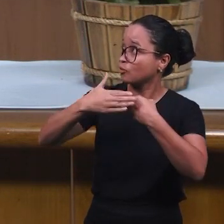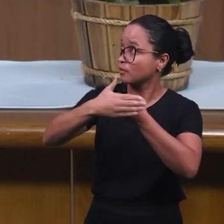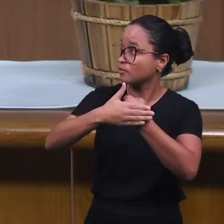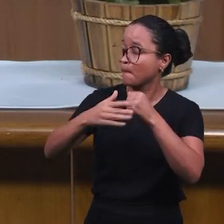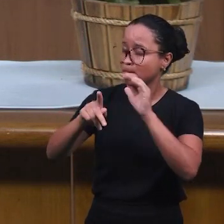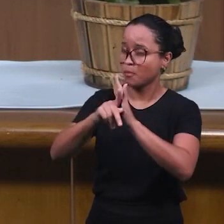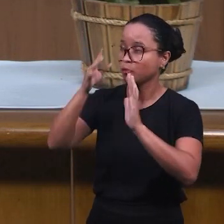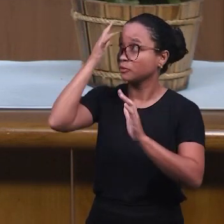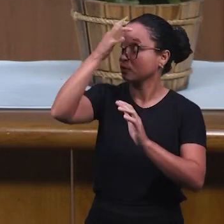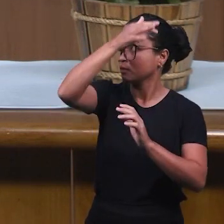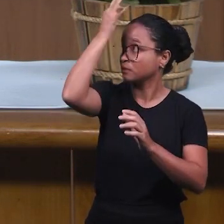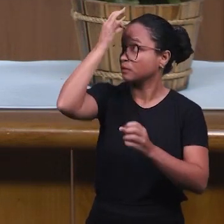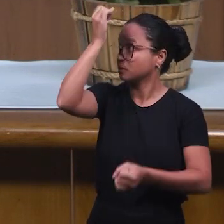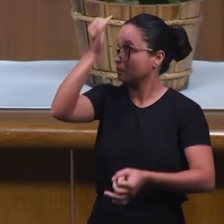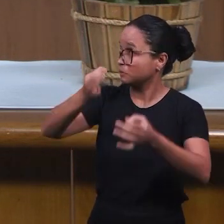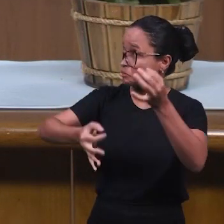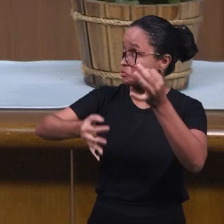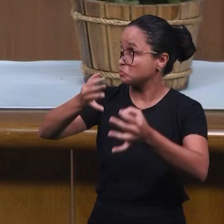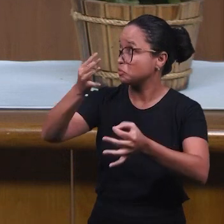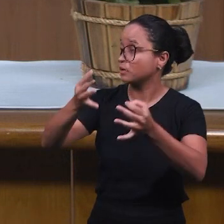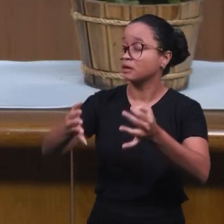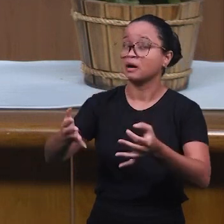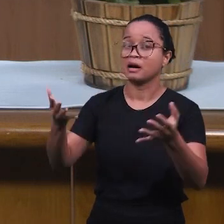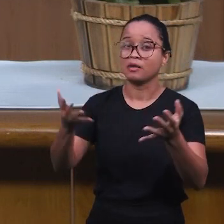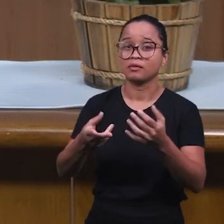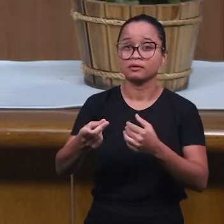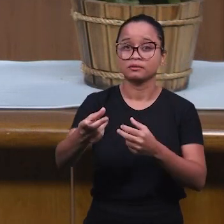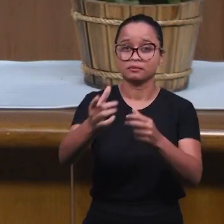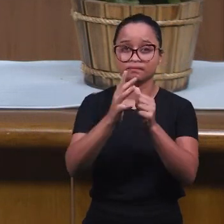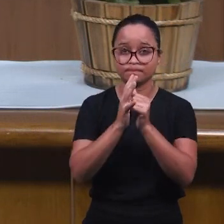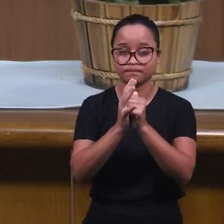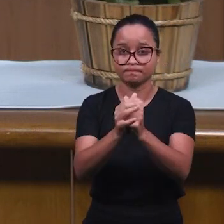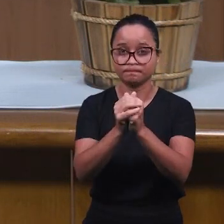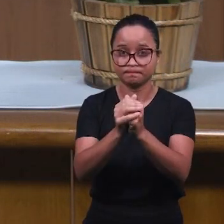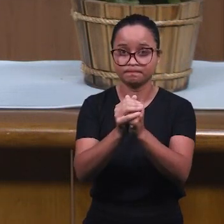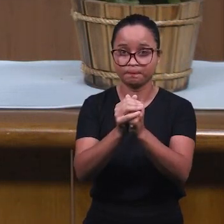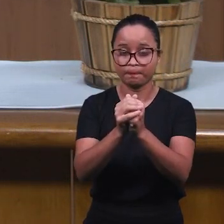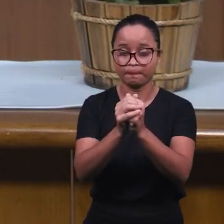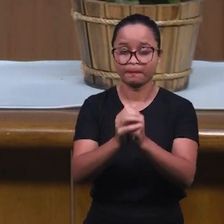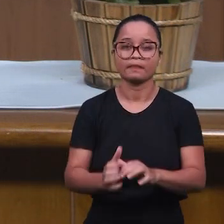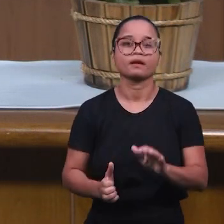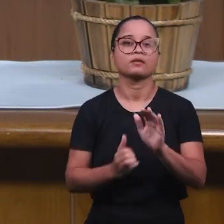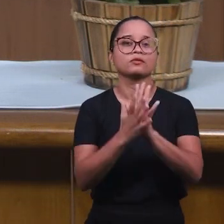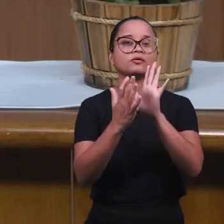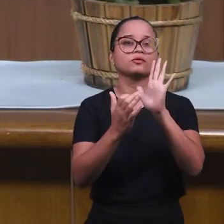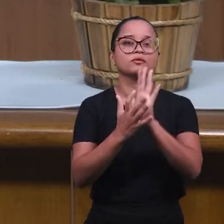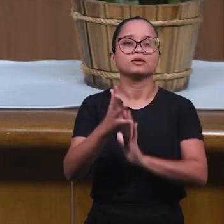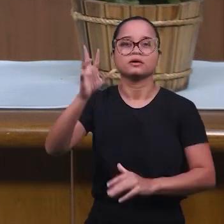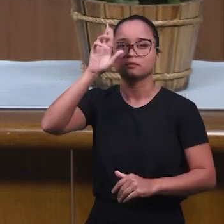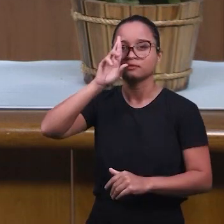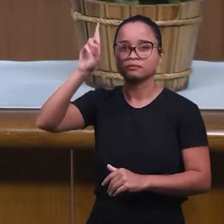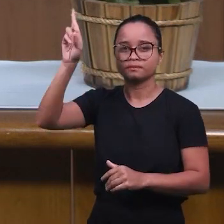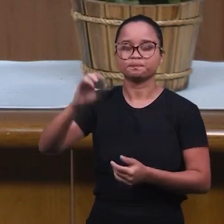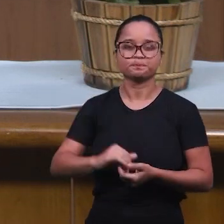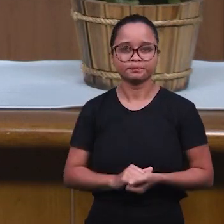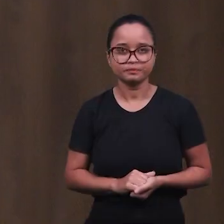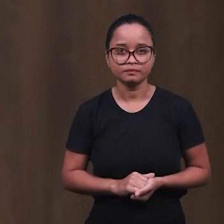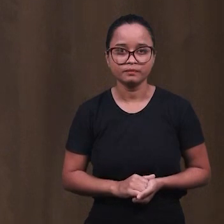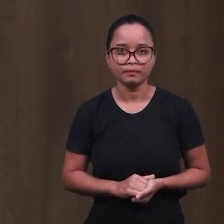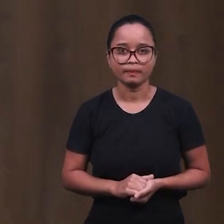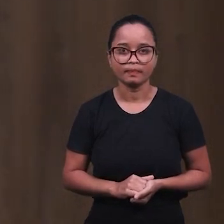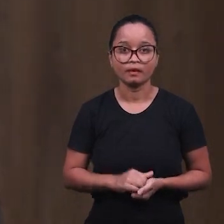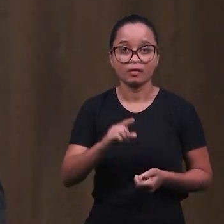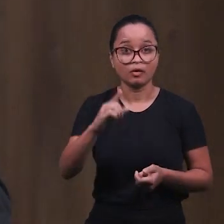Espírito Santo repousem sobre vós e sobre todo o povo de Deus, desde agora e para sempre. Amém. Louvado seja o nome do